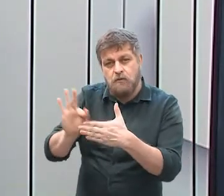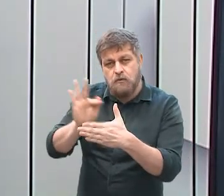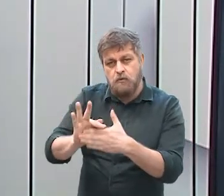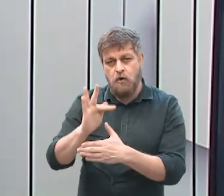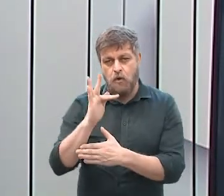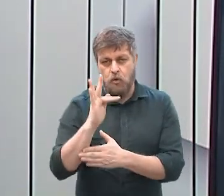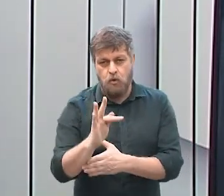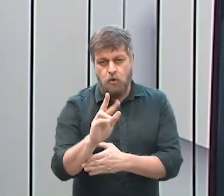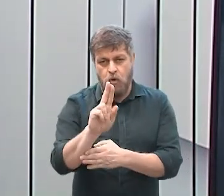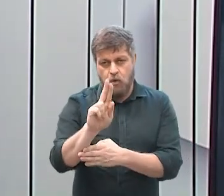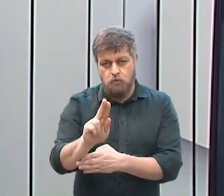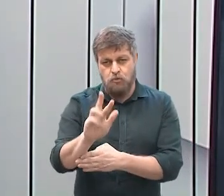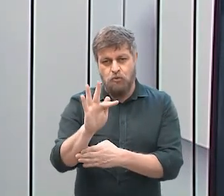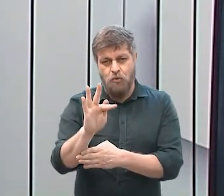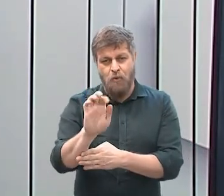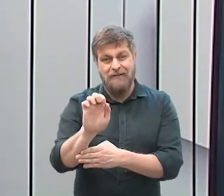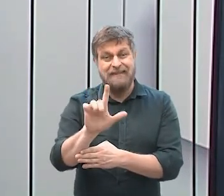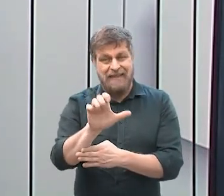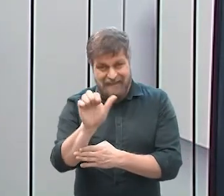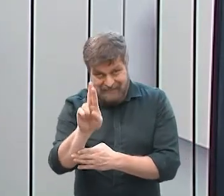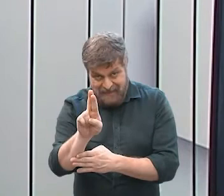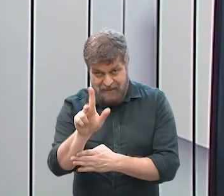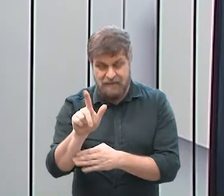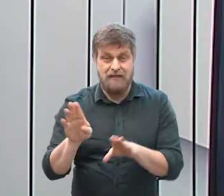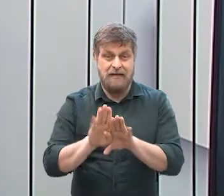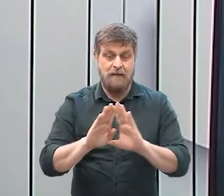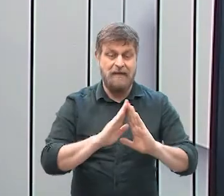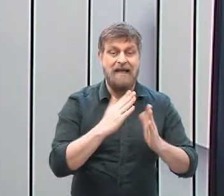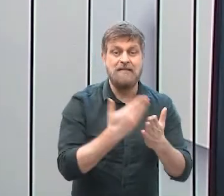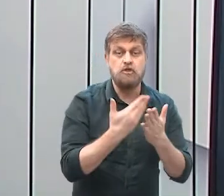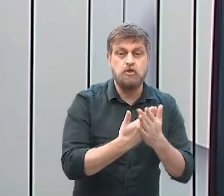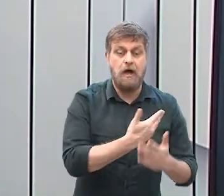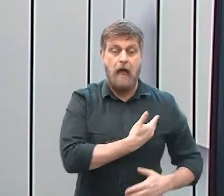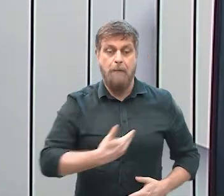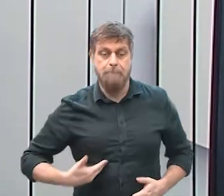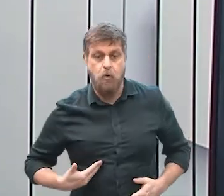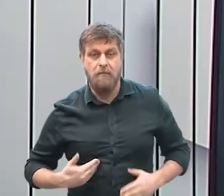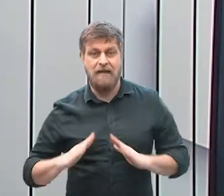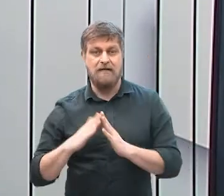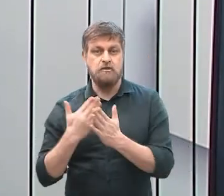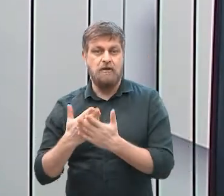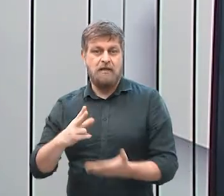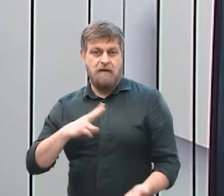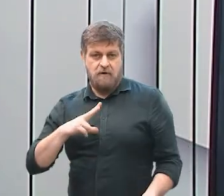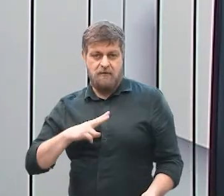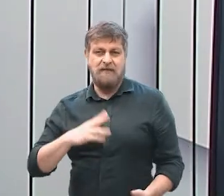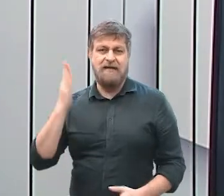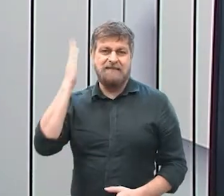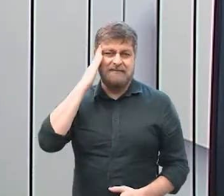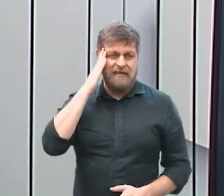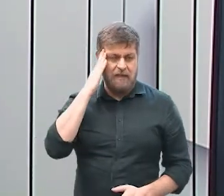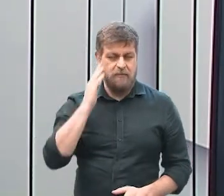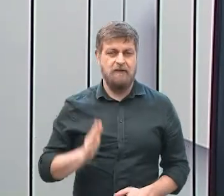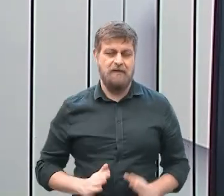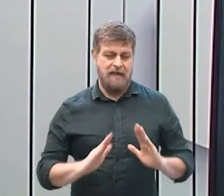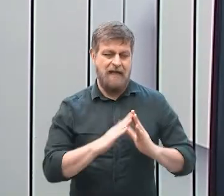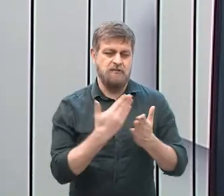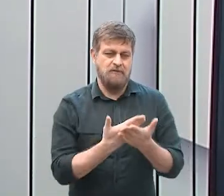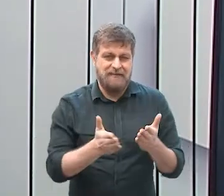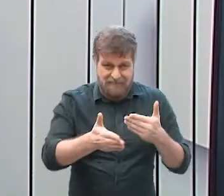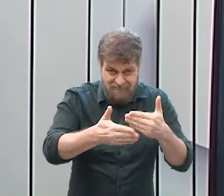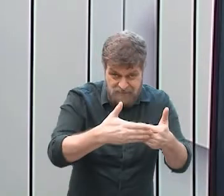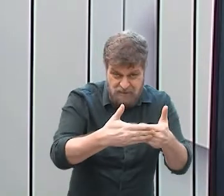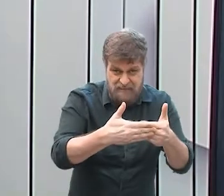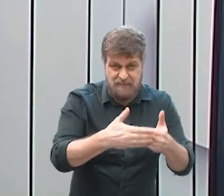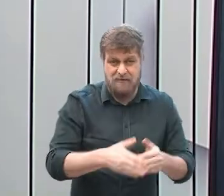ensino regular público e privados do município de Campinas. A gente sabe que o ensino, as escolas estão fechadas nesta época